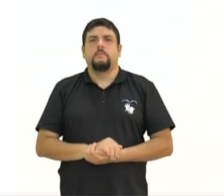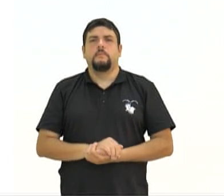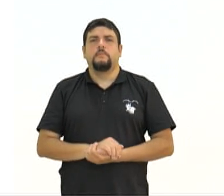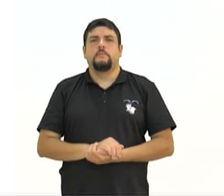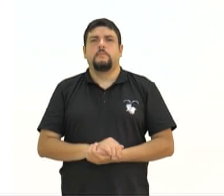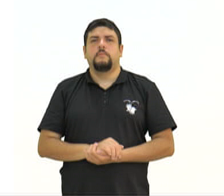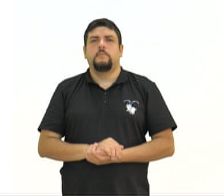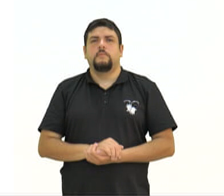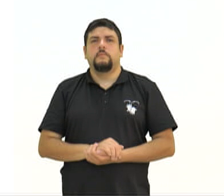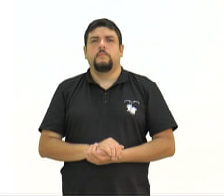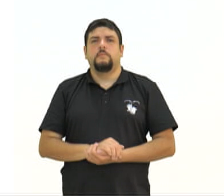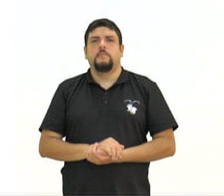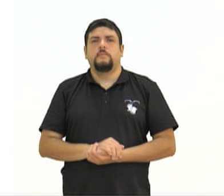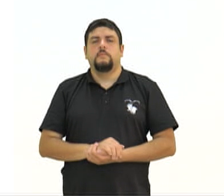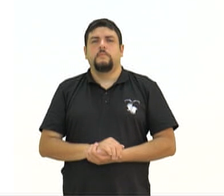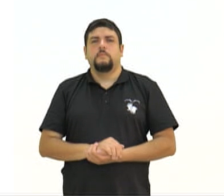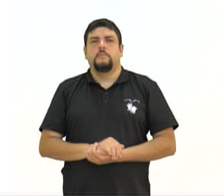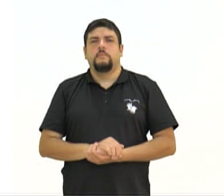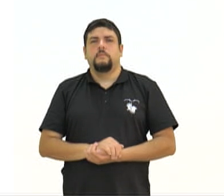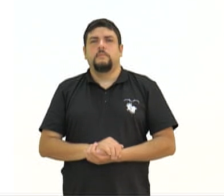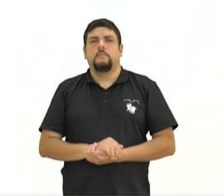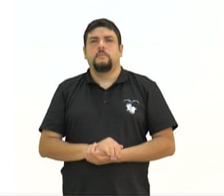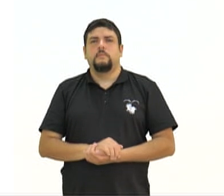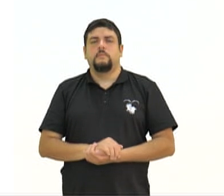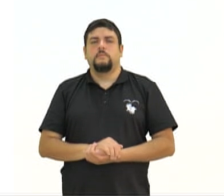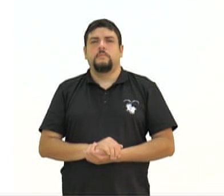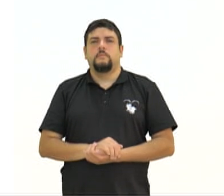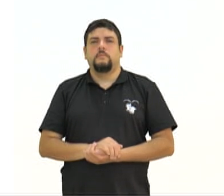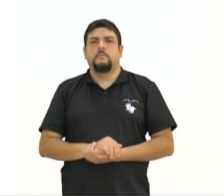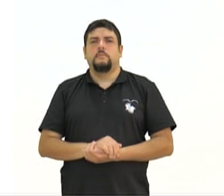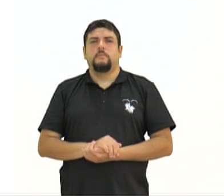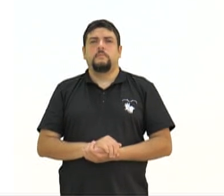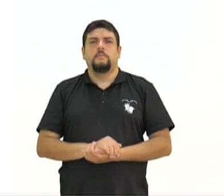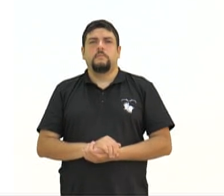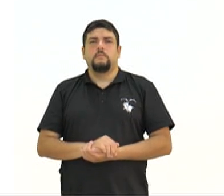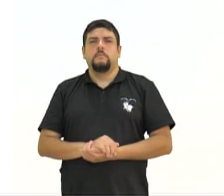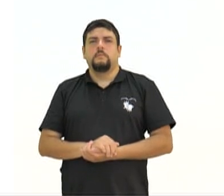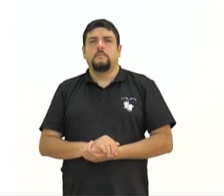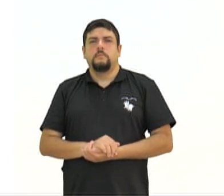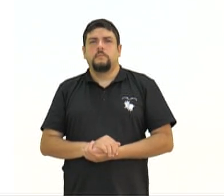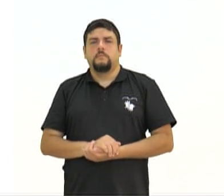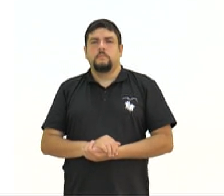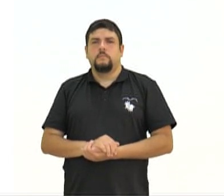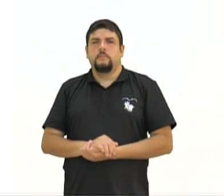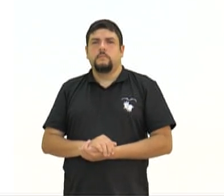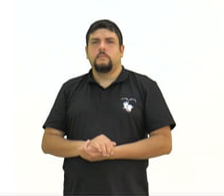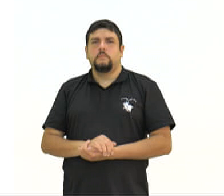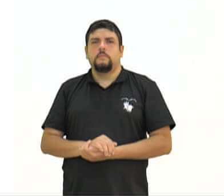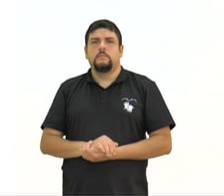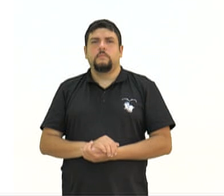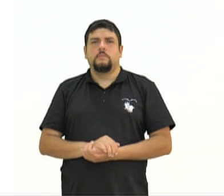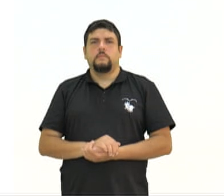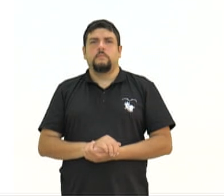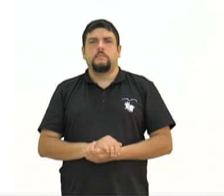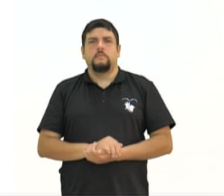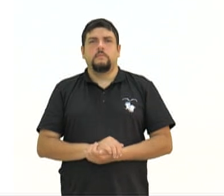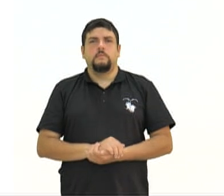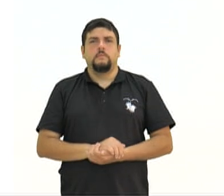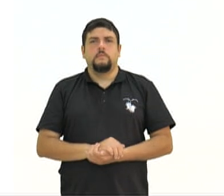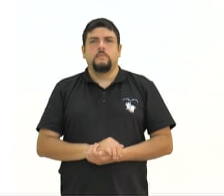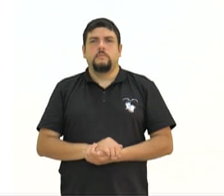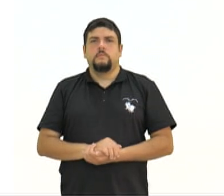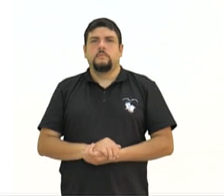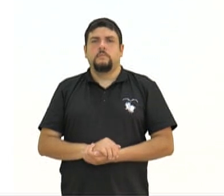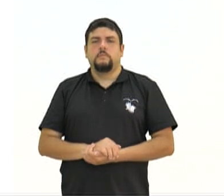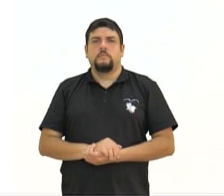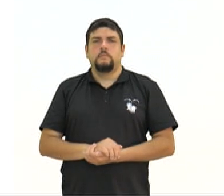chamam deportistas. Os deportistas hacen ou praticam deporte. Normalmente, os deportes se